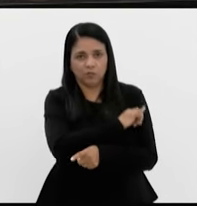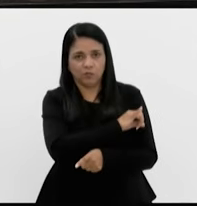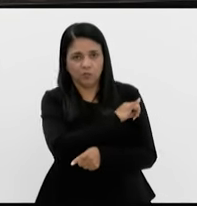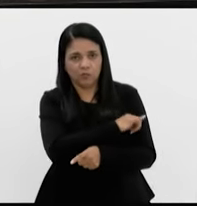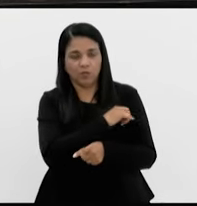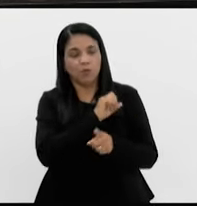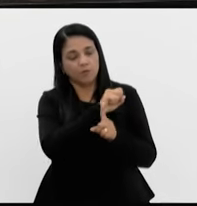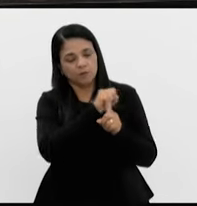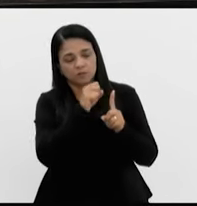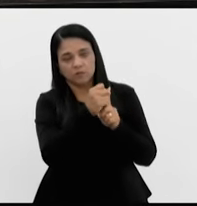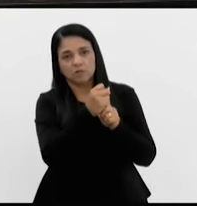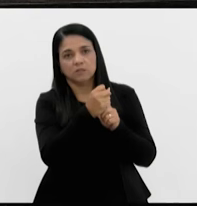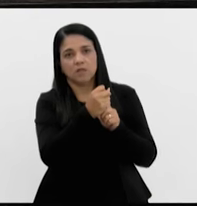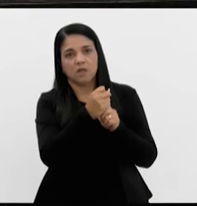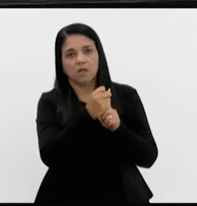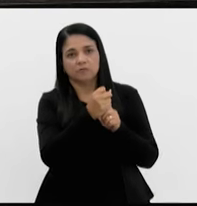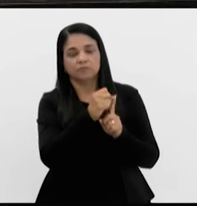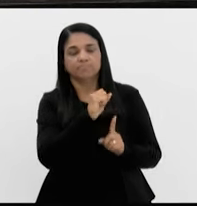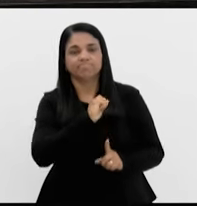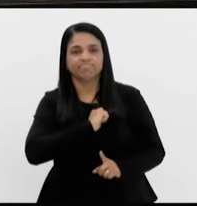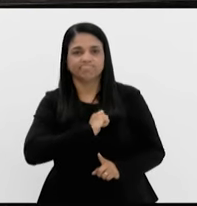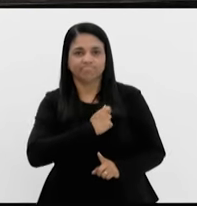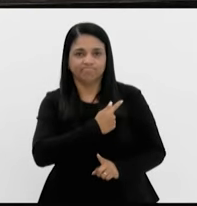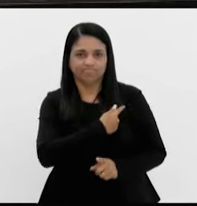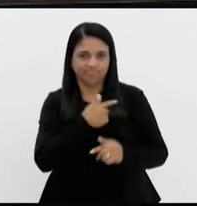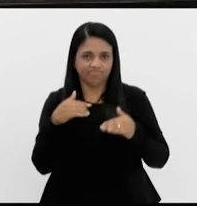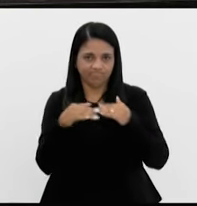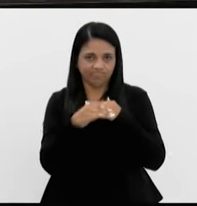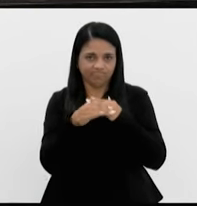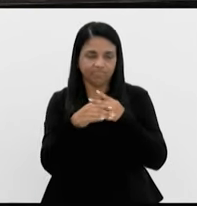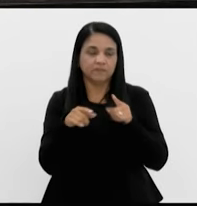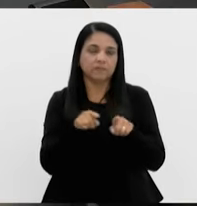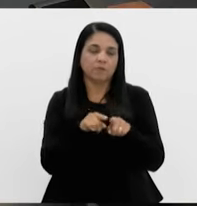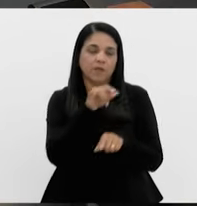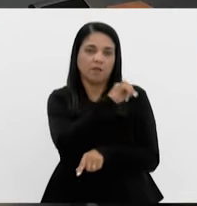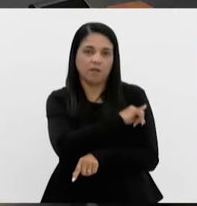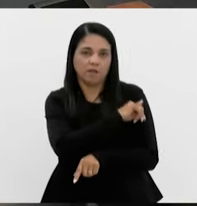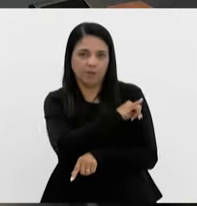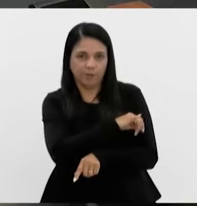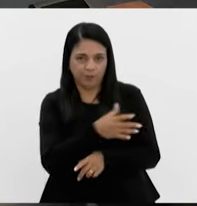pra sociedade pra sociedade Gonçalense e carioca